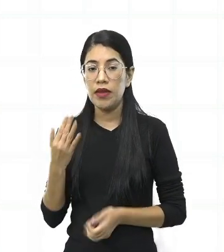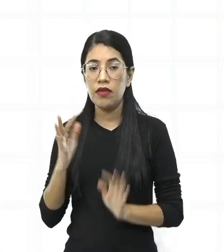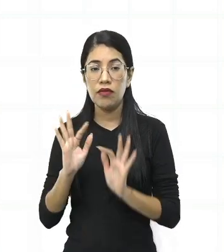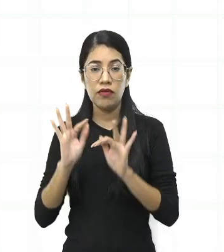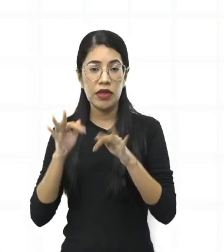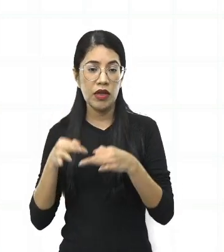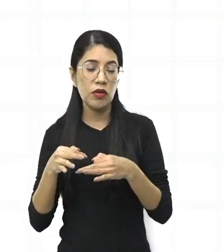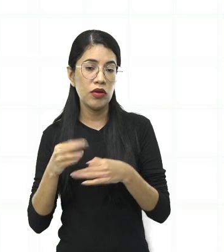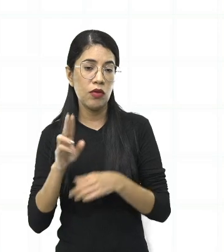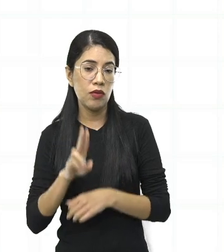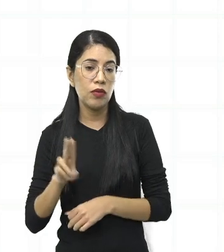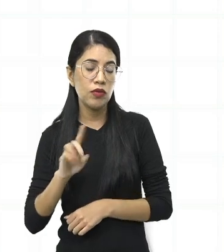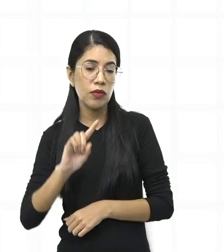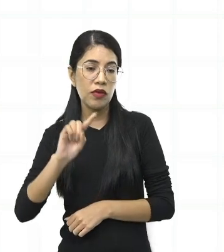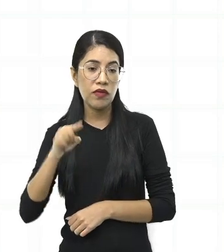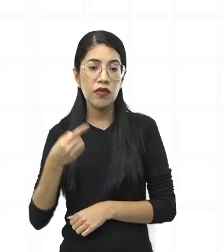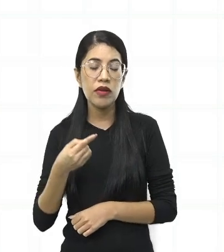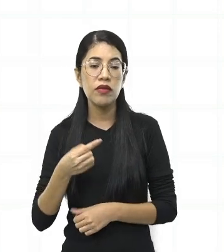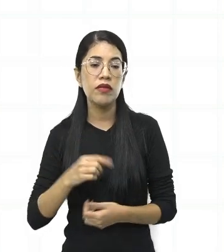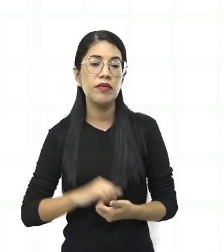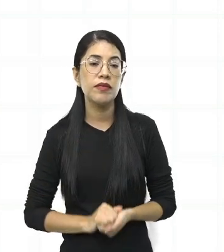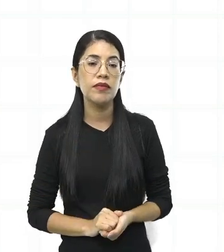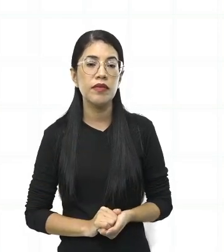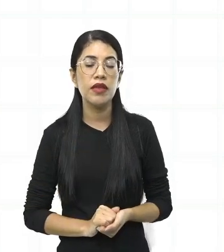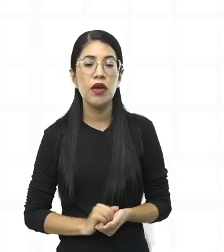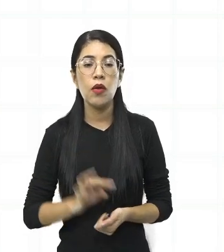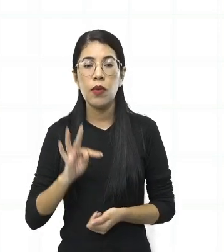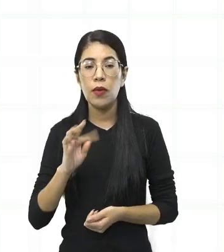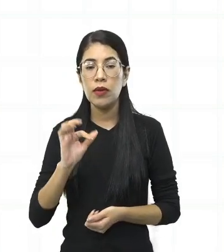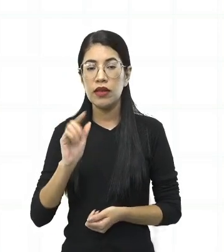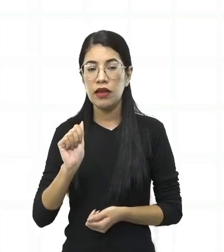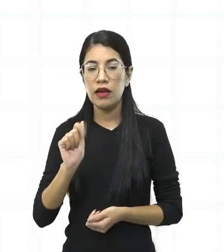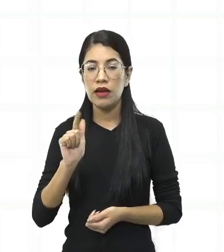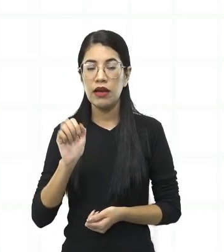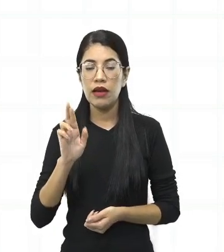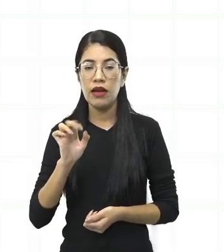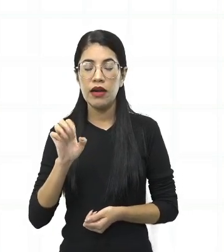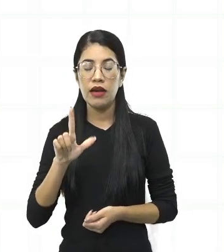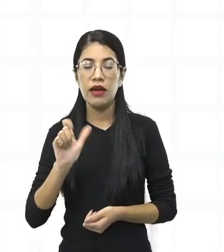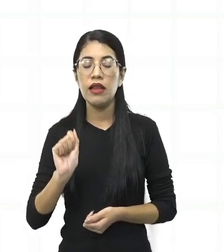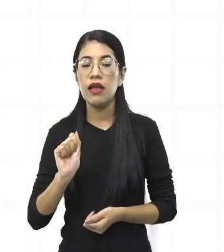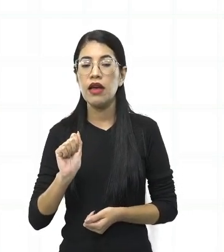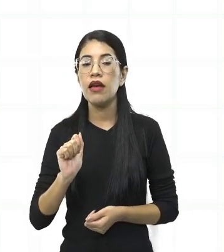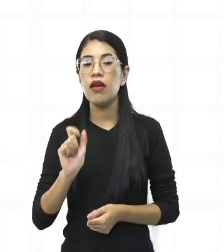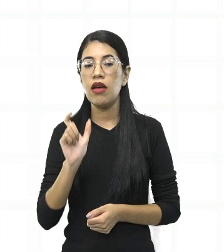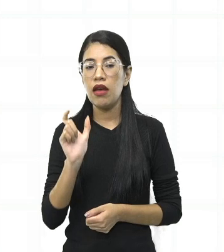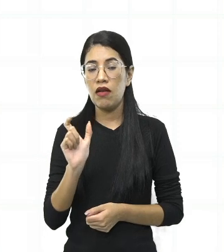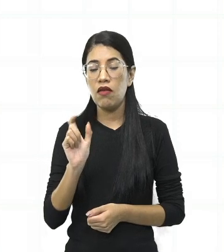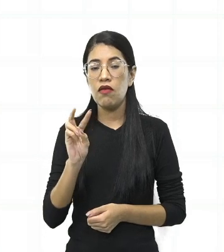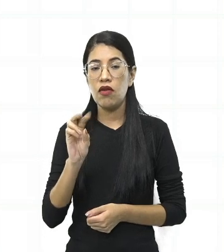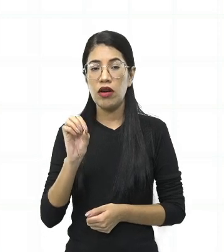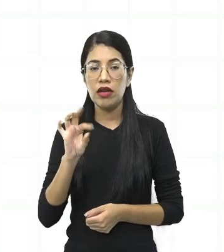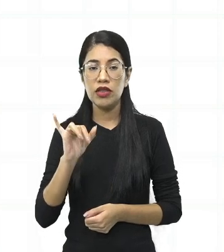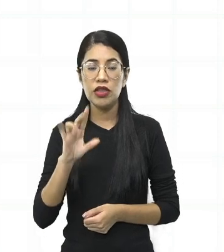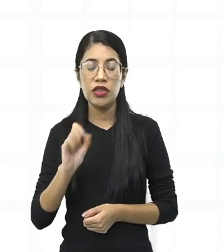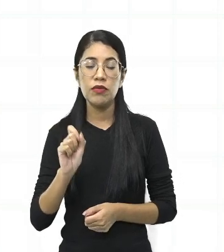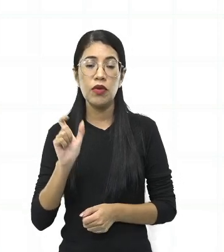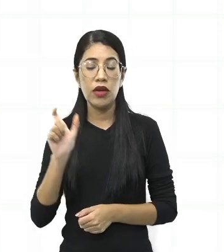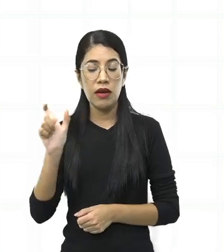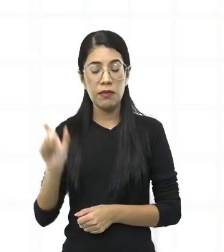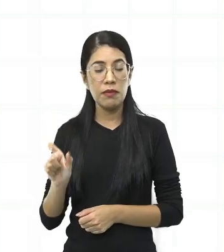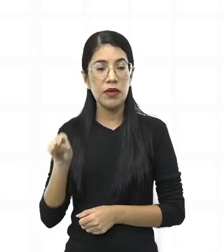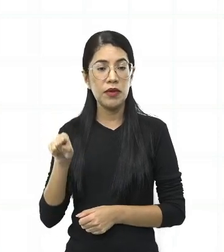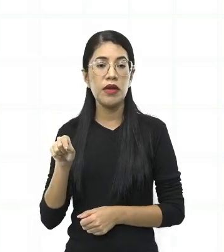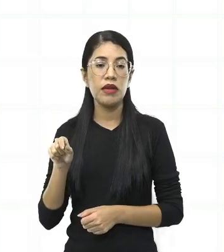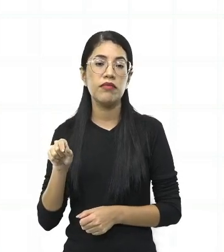uma vírgula, né? Tagarela é o nosso vocativo, porque ele está falando com a tagarela, que no caso, tagarela quem seria?